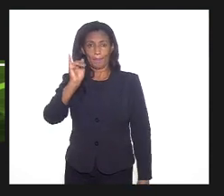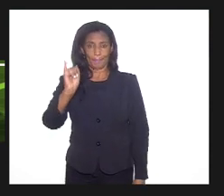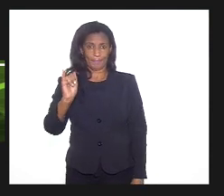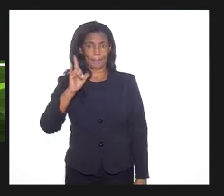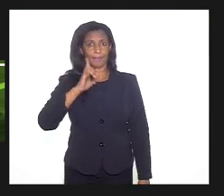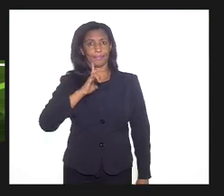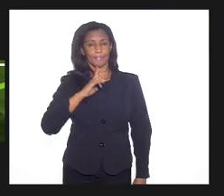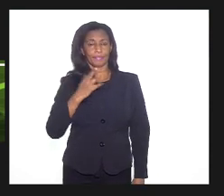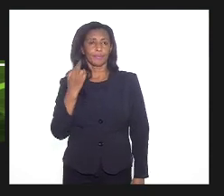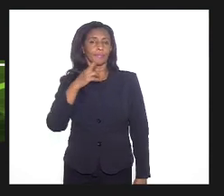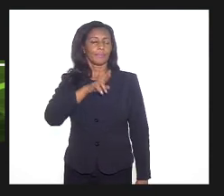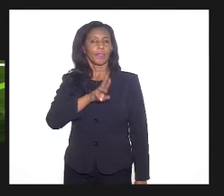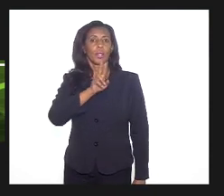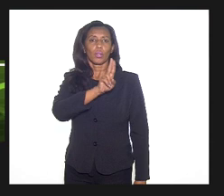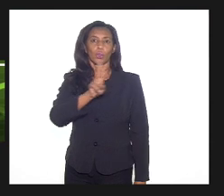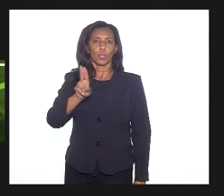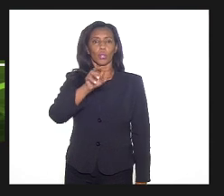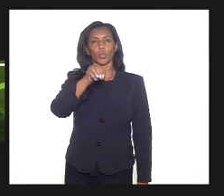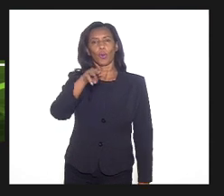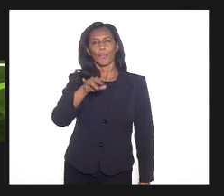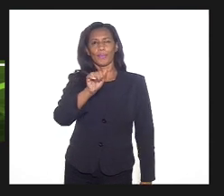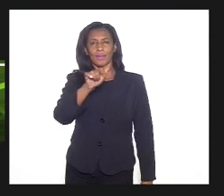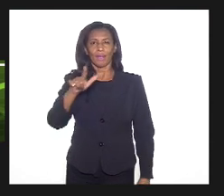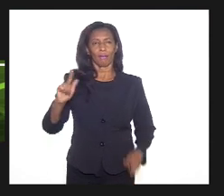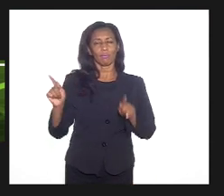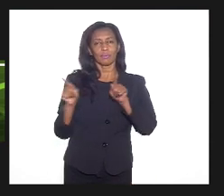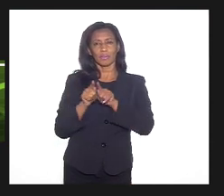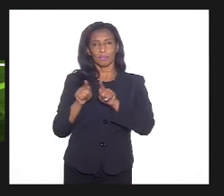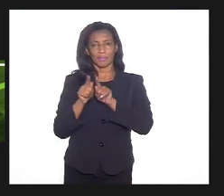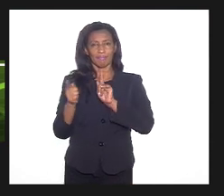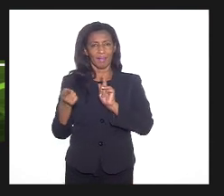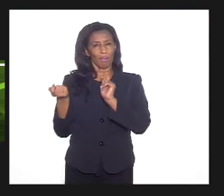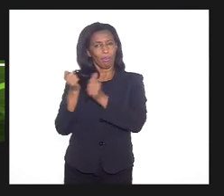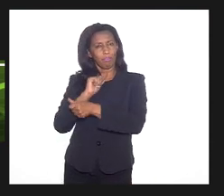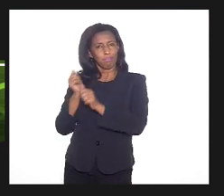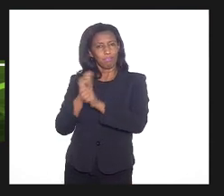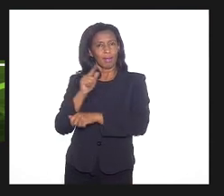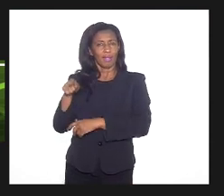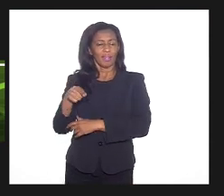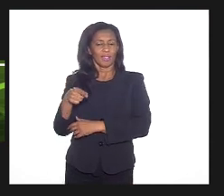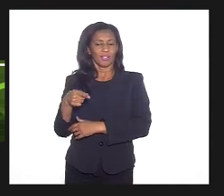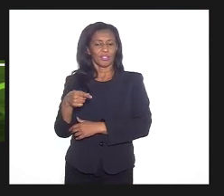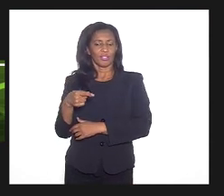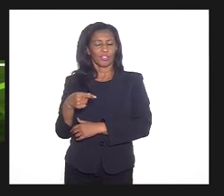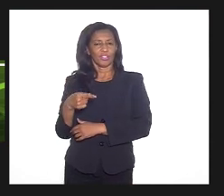um resultado nominal, isso é uma façanha se tratando de entes